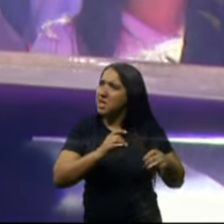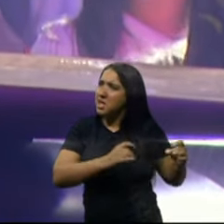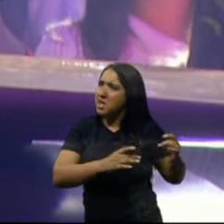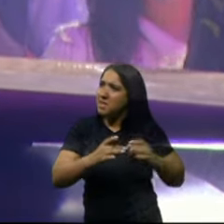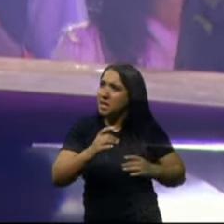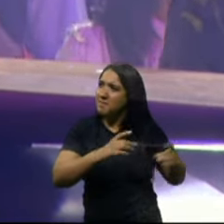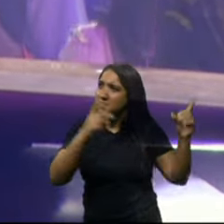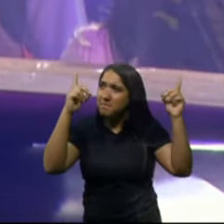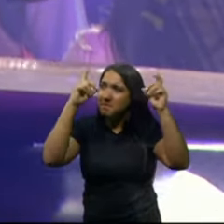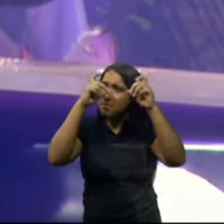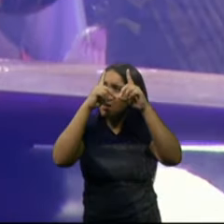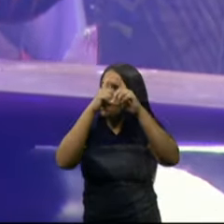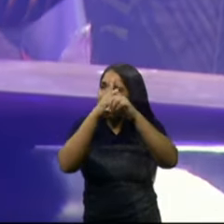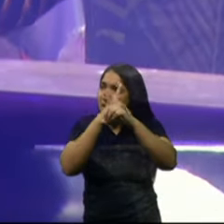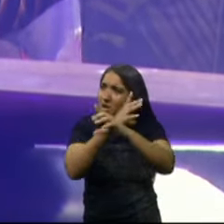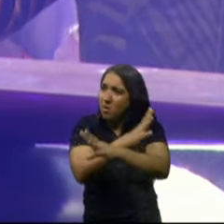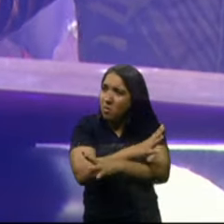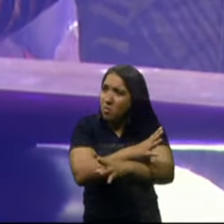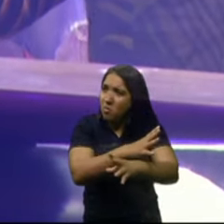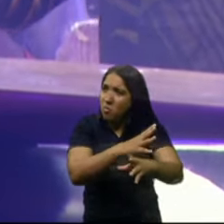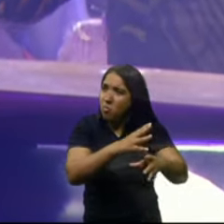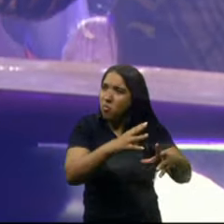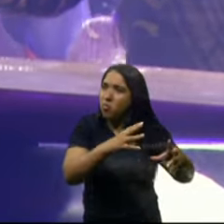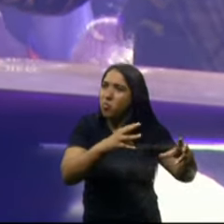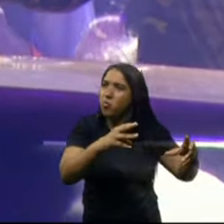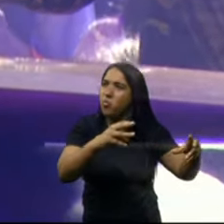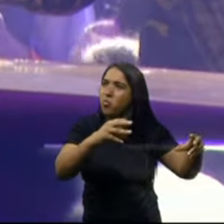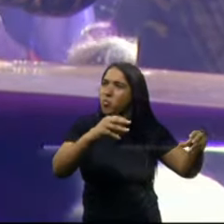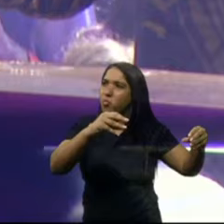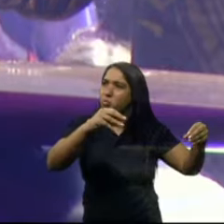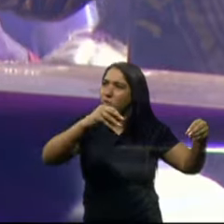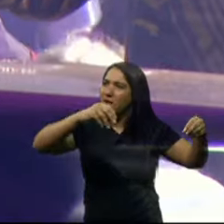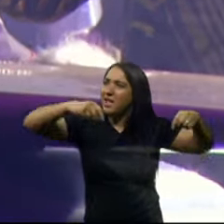vovó presença preciso